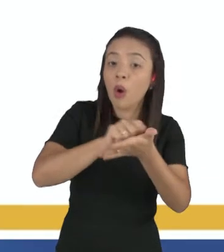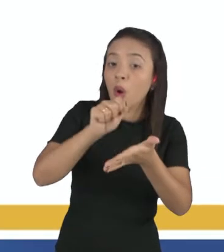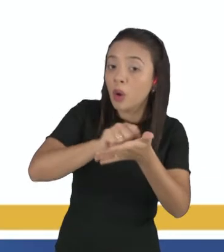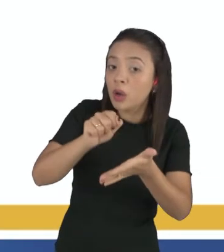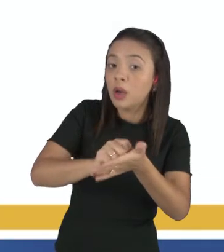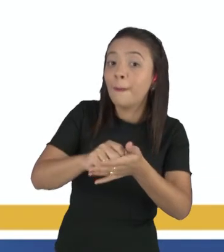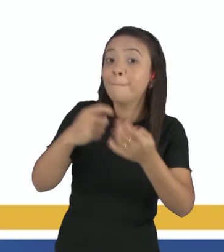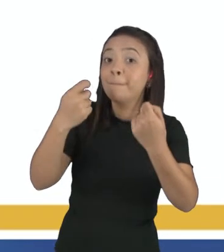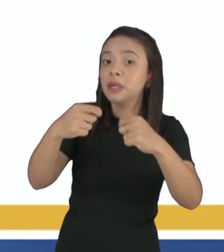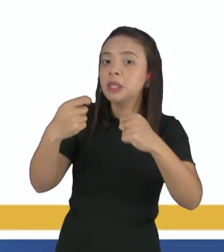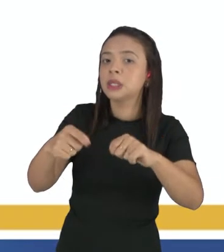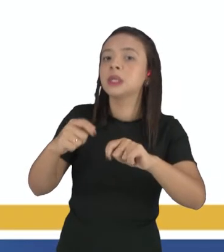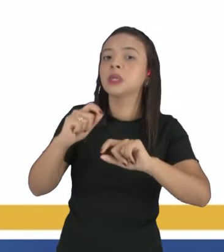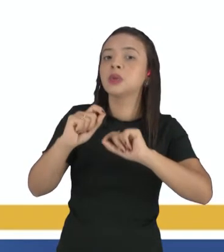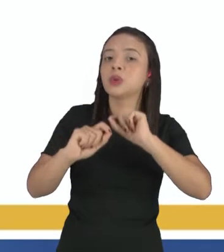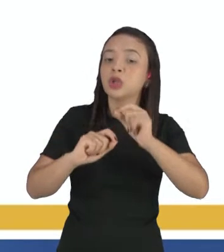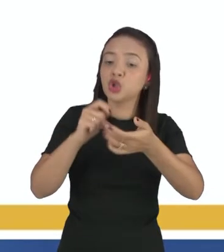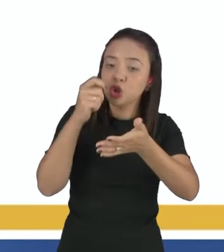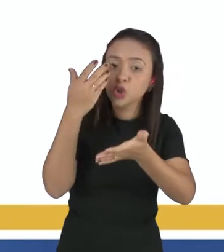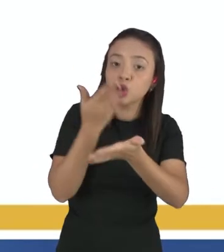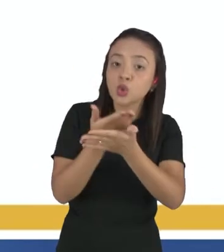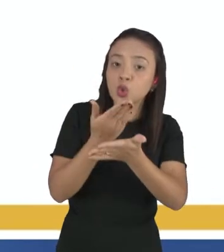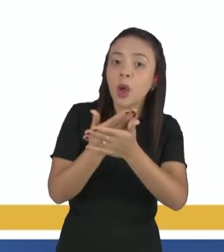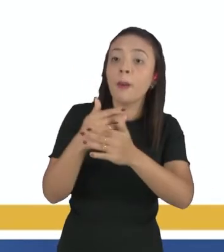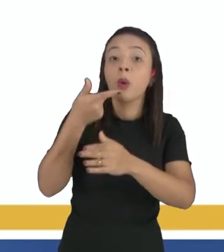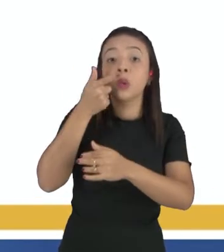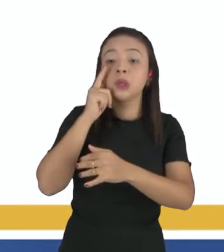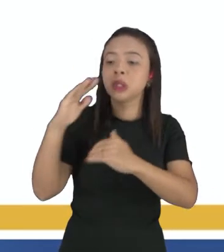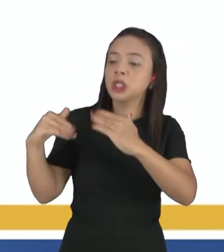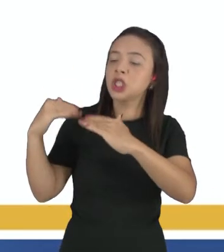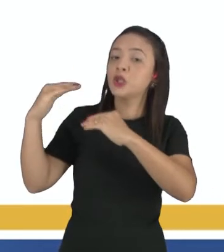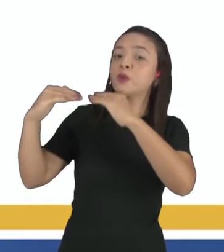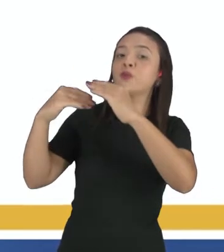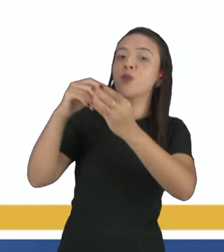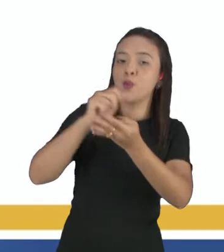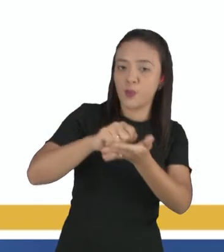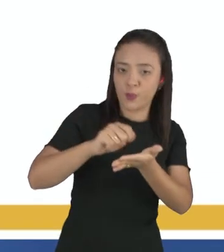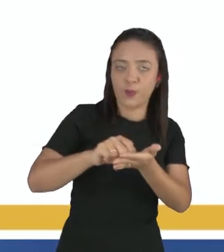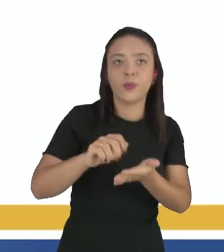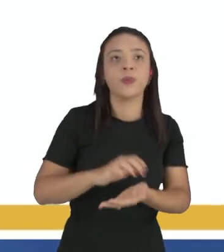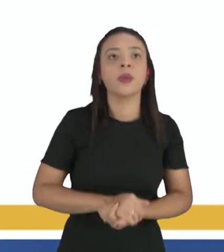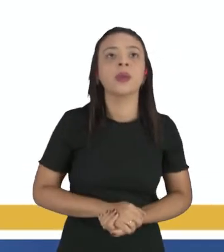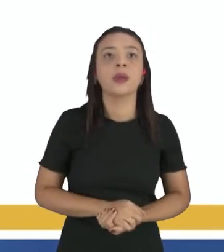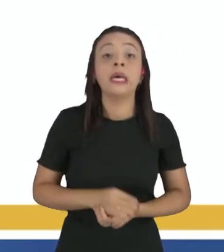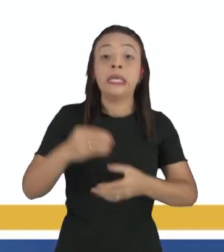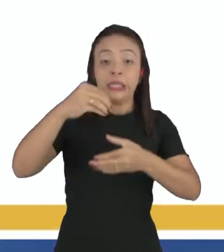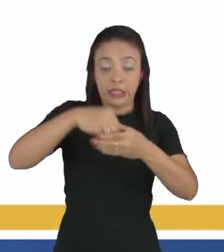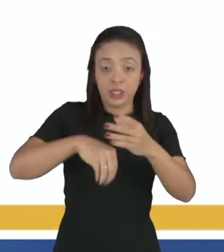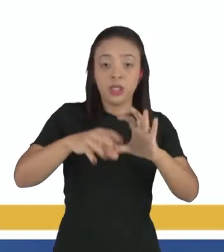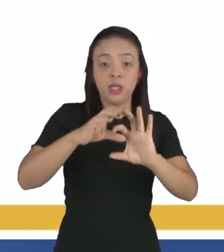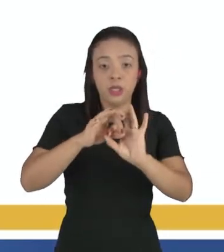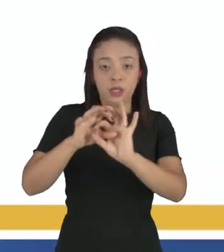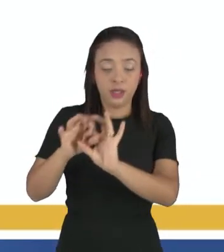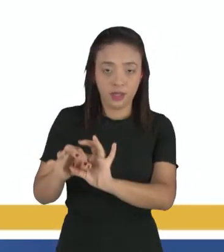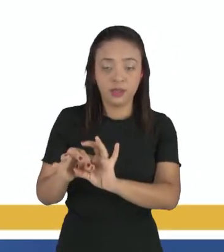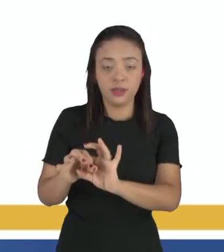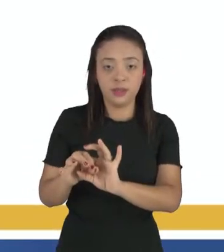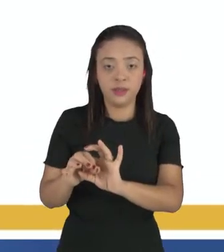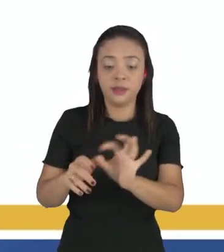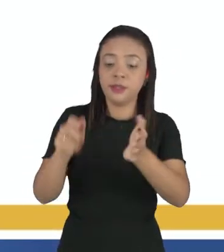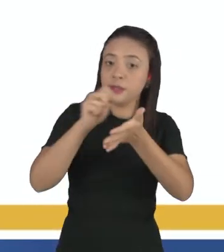como estudante, pessoal. Tá bom? Então, dentro desse aspecto, verifica-se que a ortografia ela